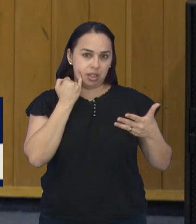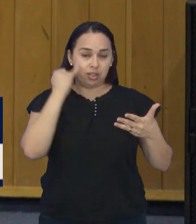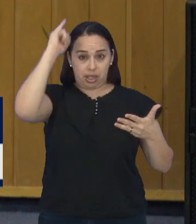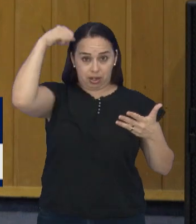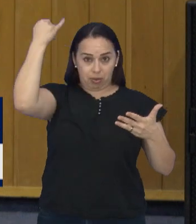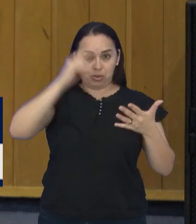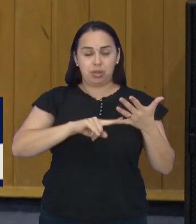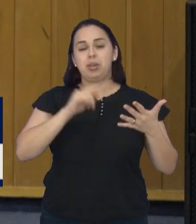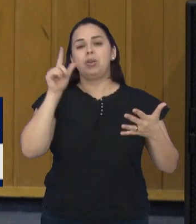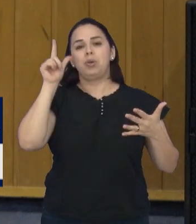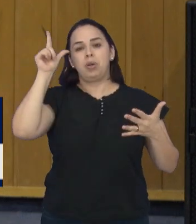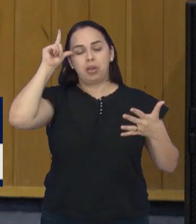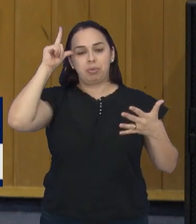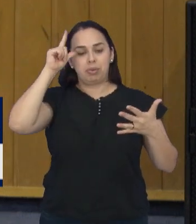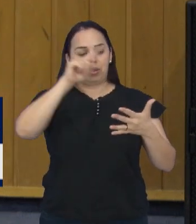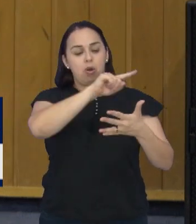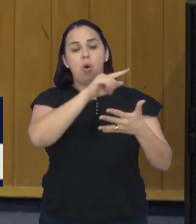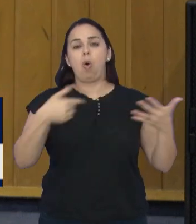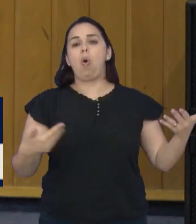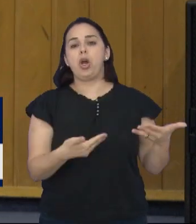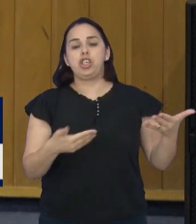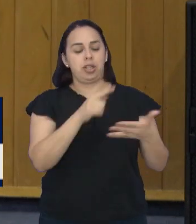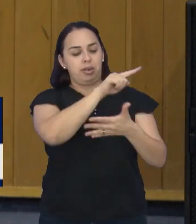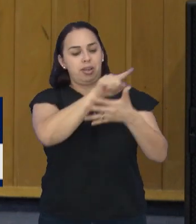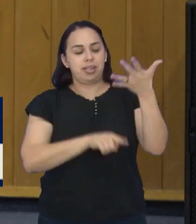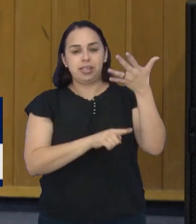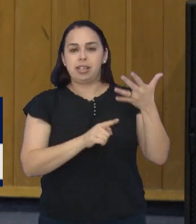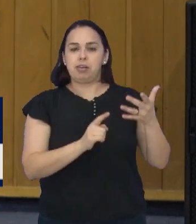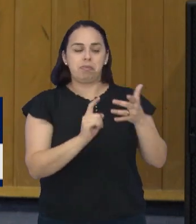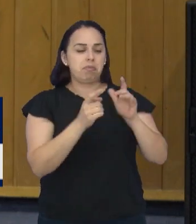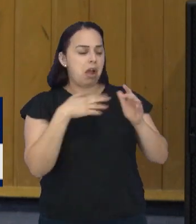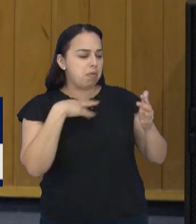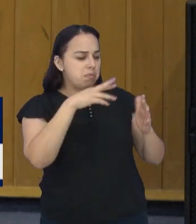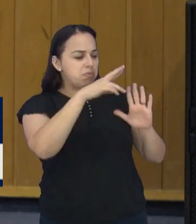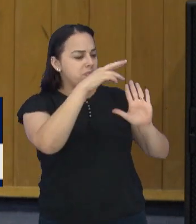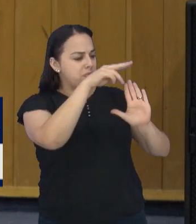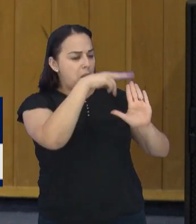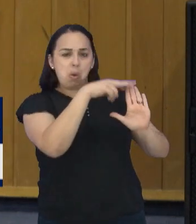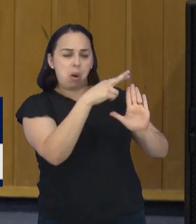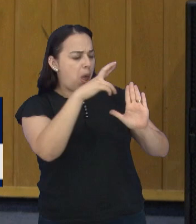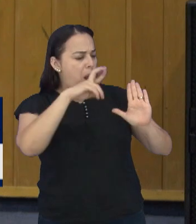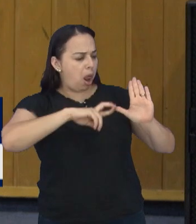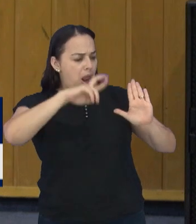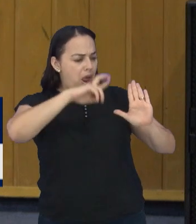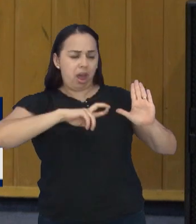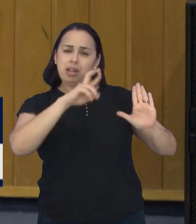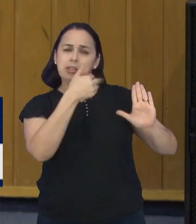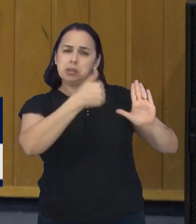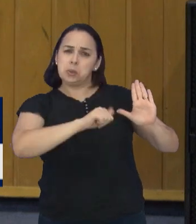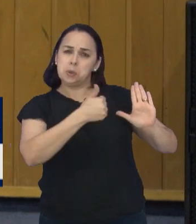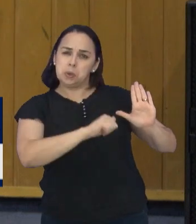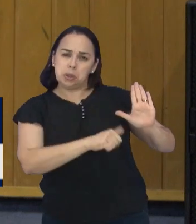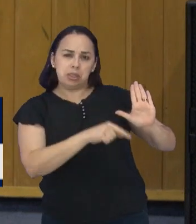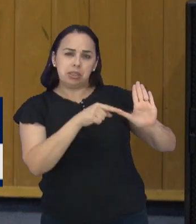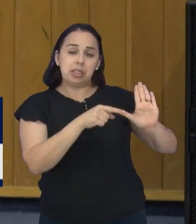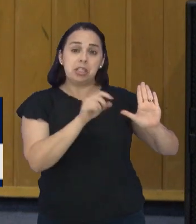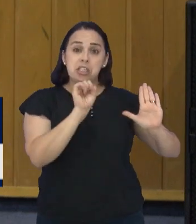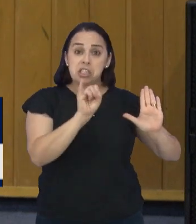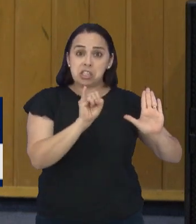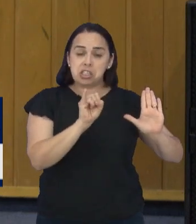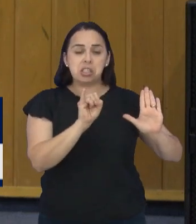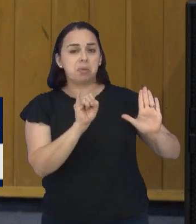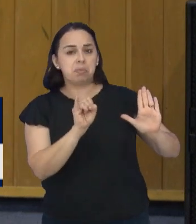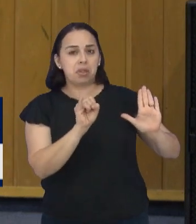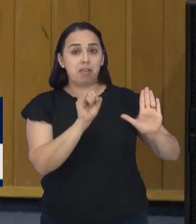Lino Bispo. Hoje nós vamos, então, apreciar o relatório para a gente, então, ver se fazemos